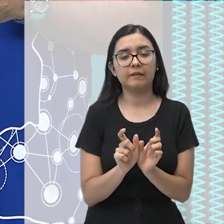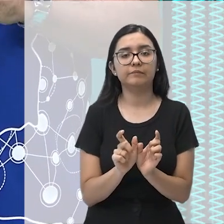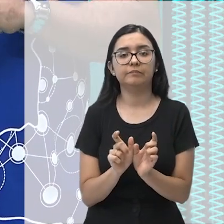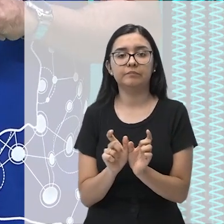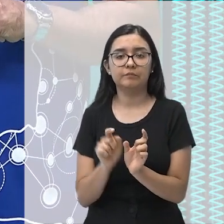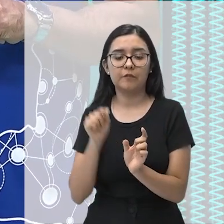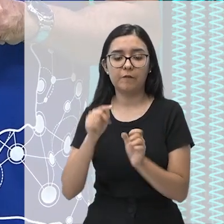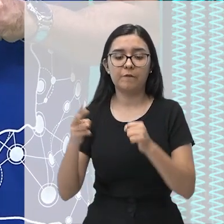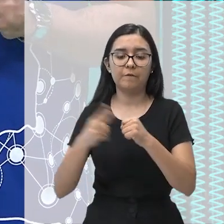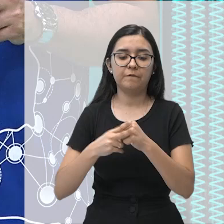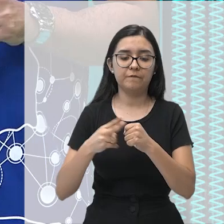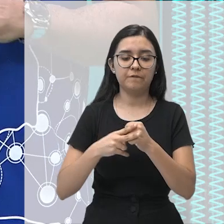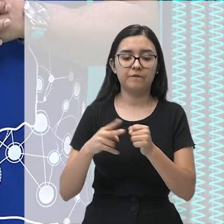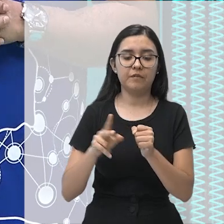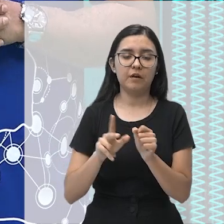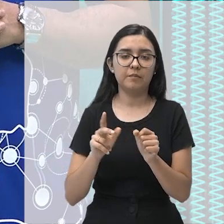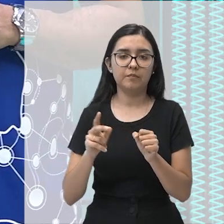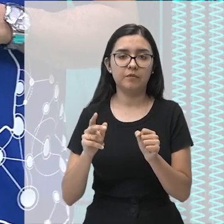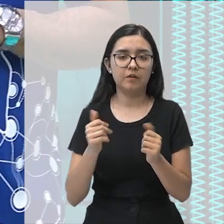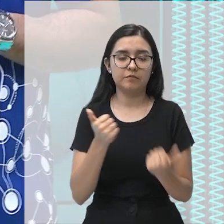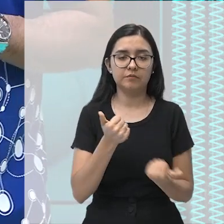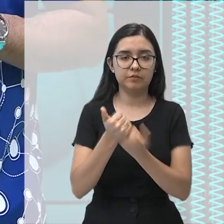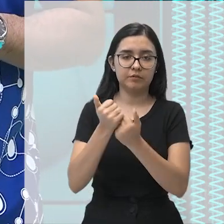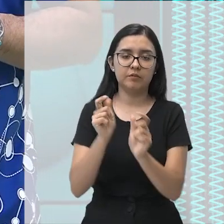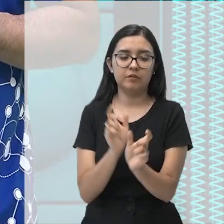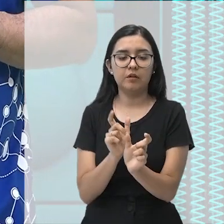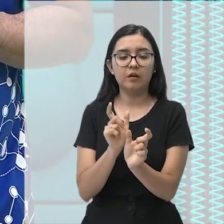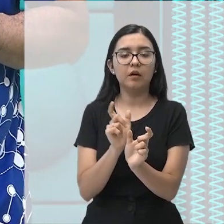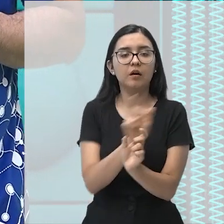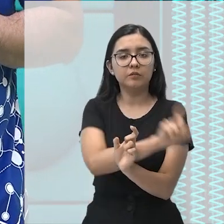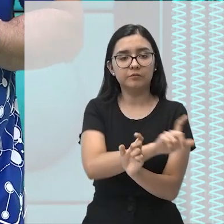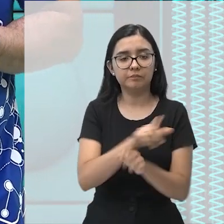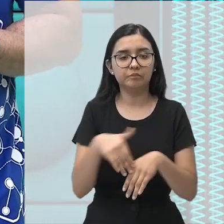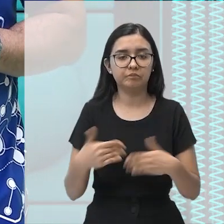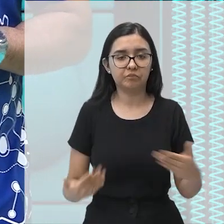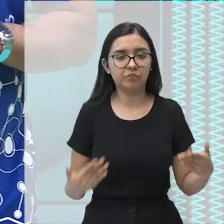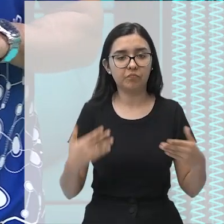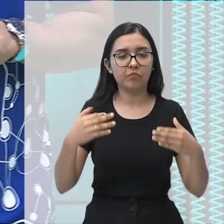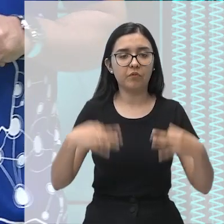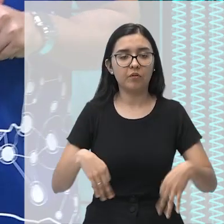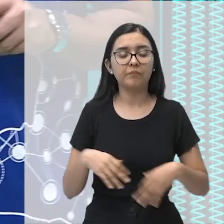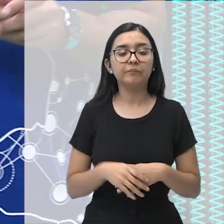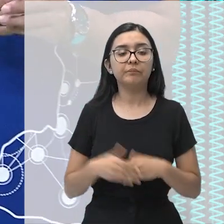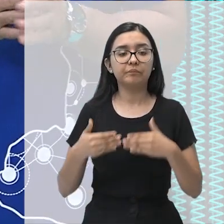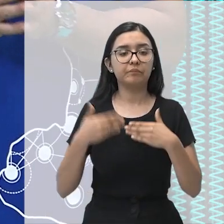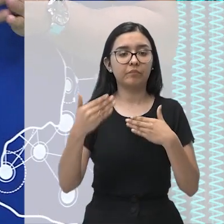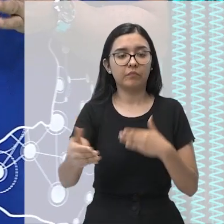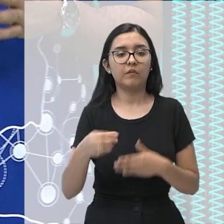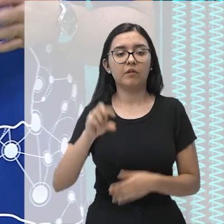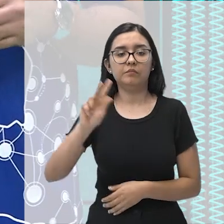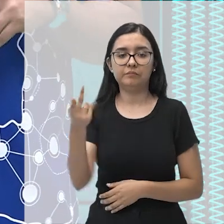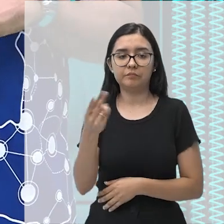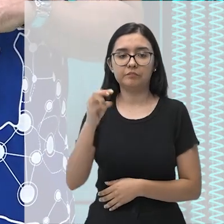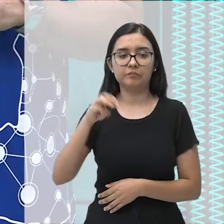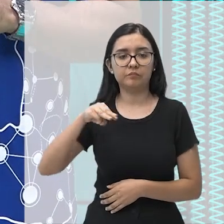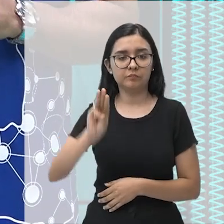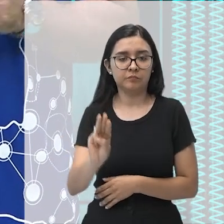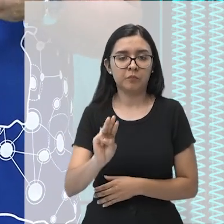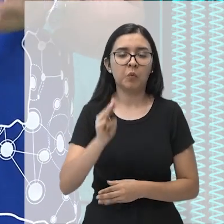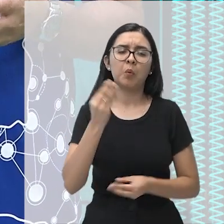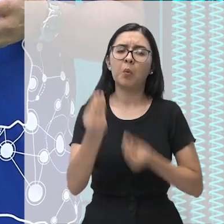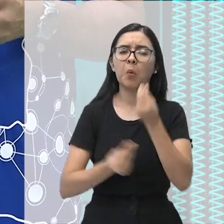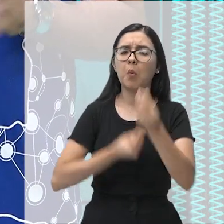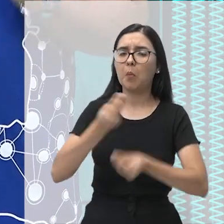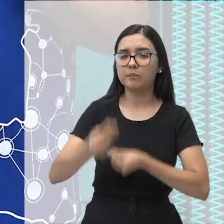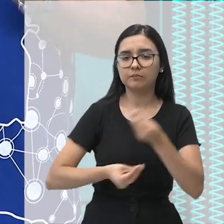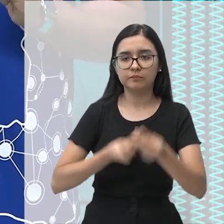minha pergunta com o pronome interrogativo when, no sentido de quando. Outra perguntinha também, outra palavrinha, how,